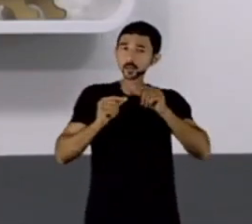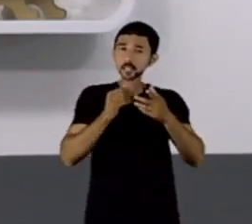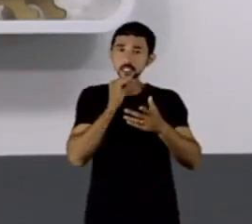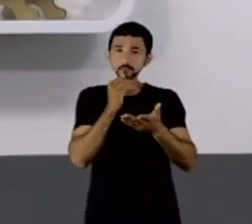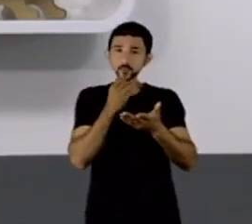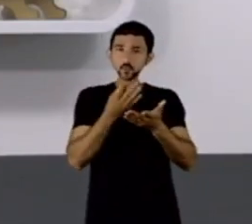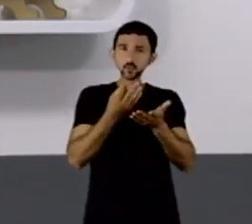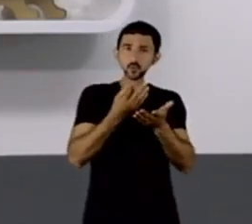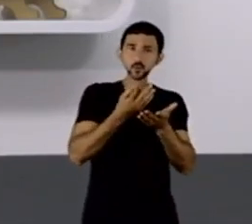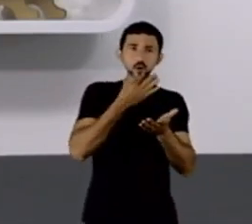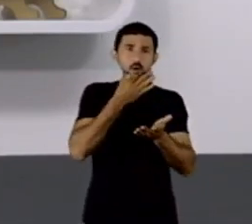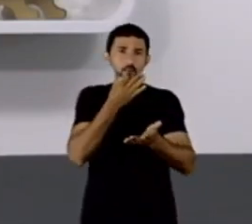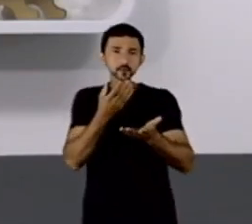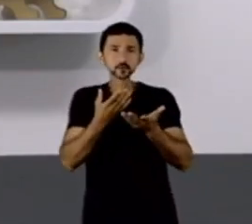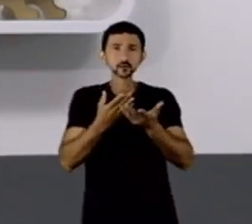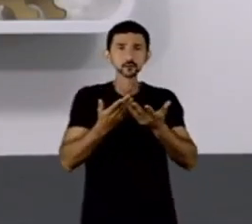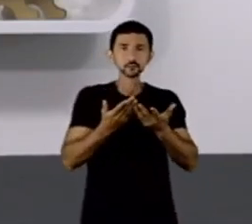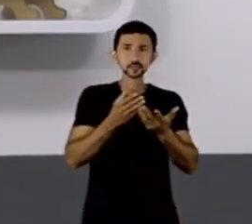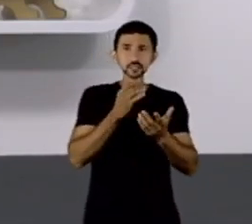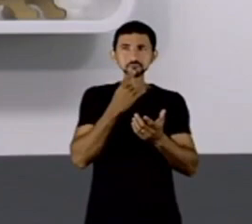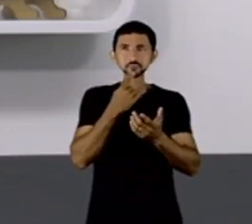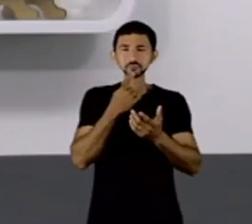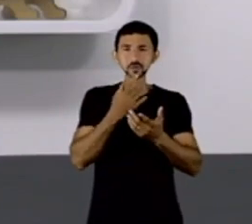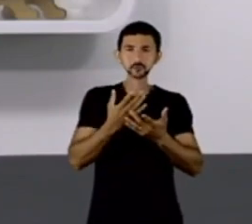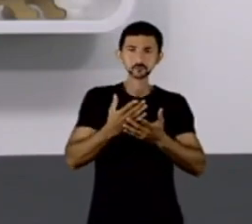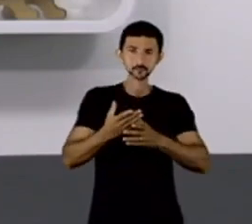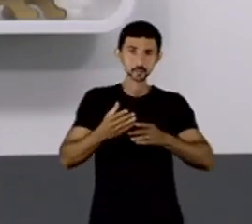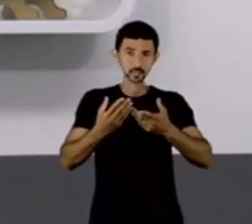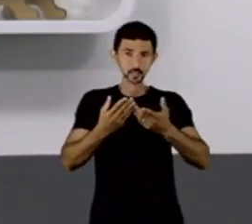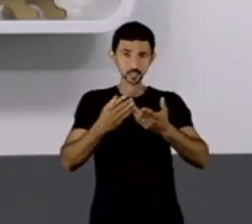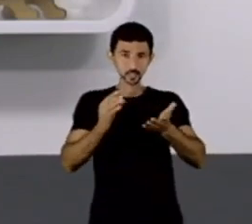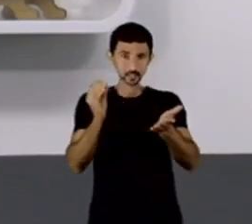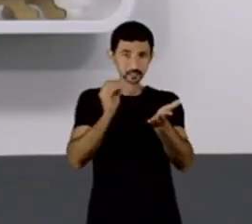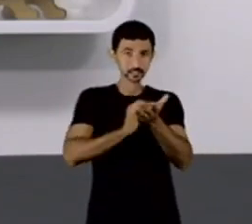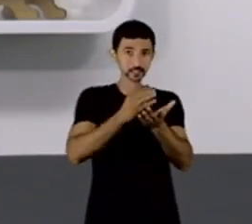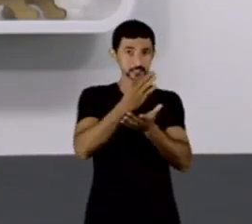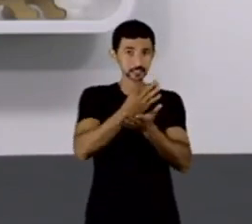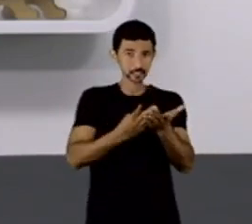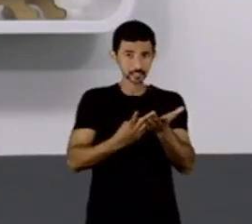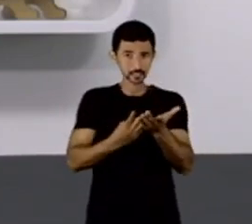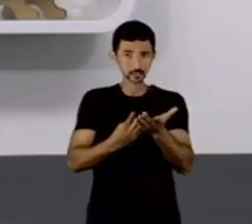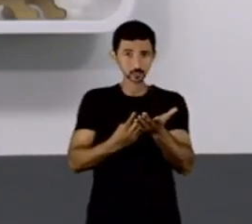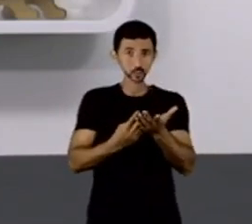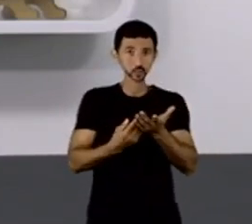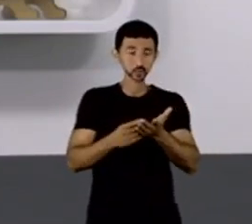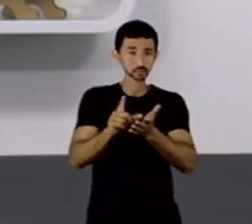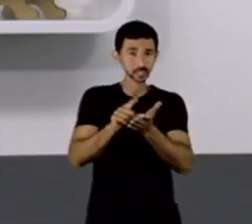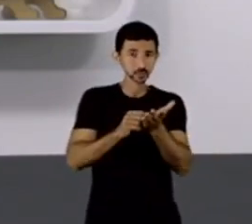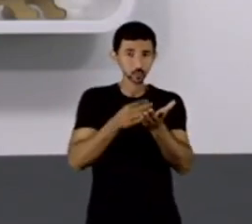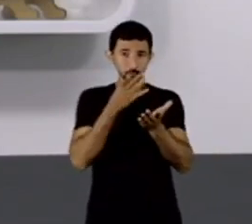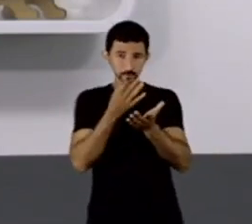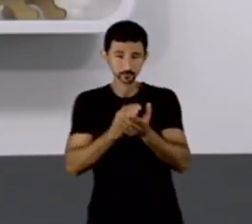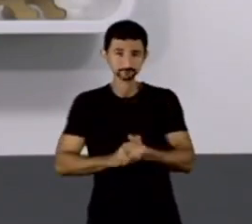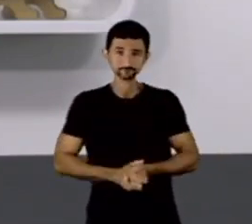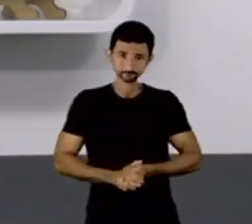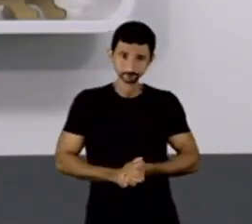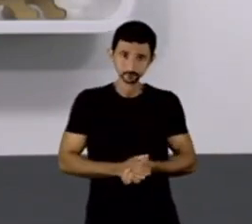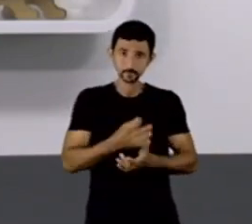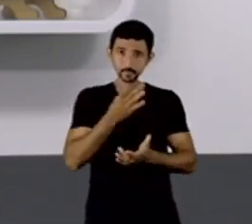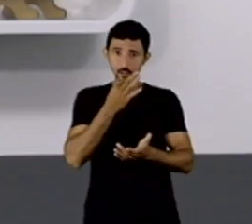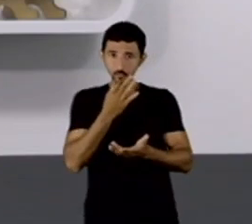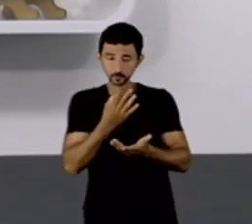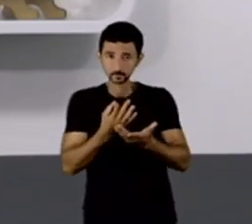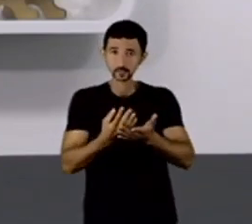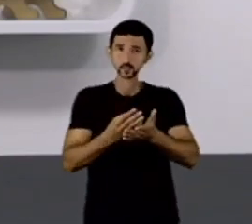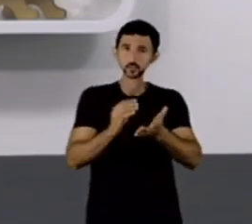de argumento, ela não é uma ideia presente apenas no texto que nós chamamos de artigo de opinião. O argumento,